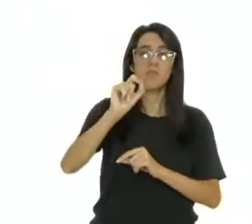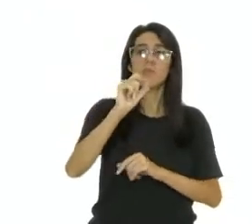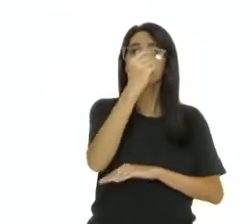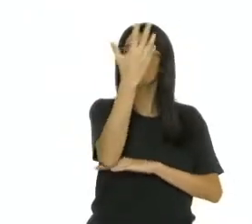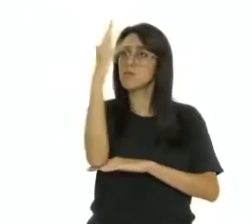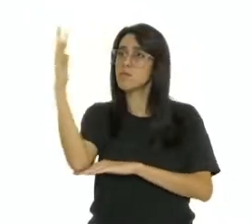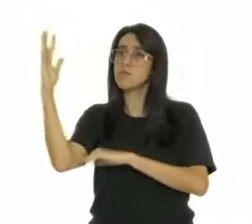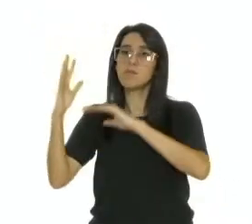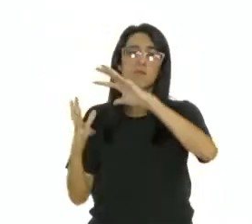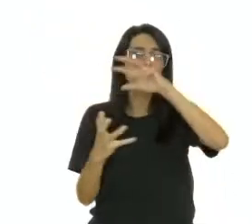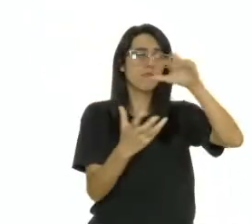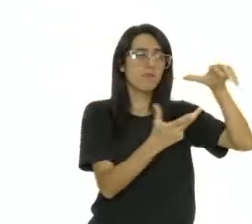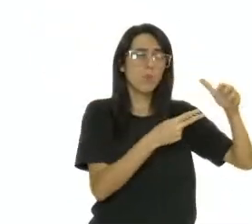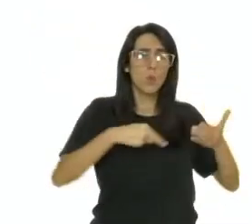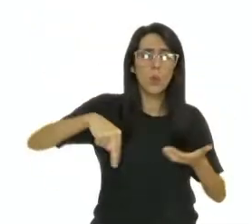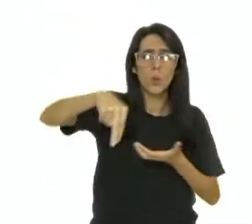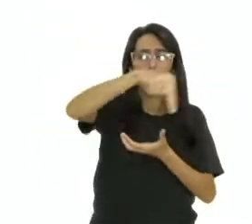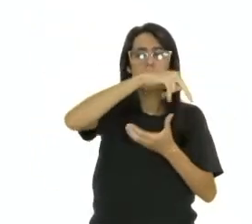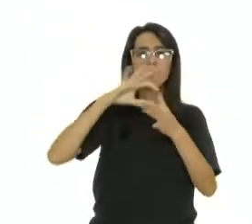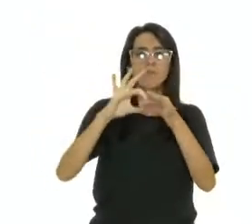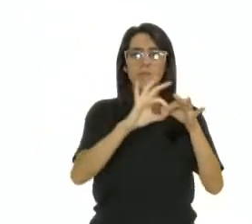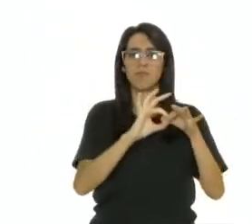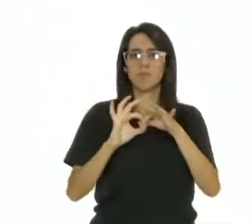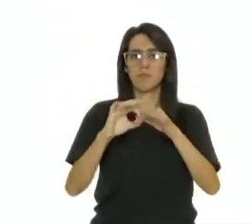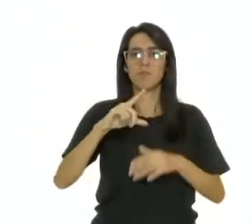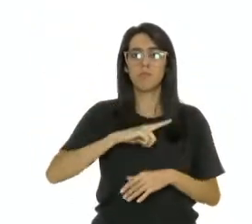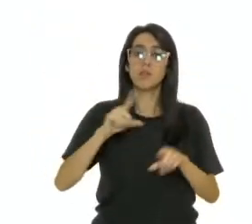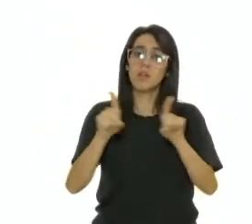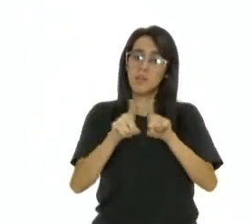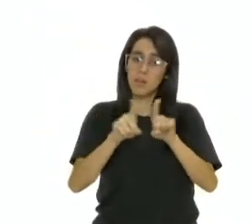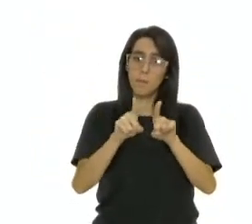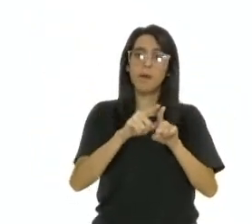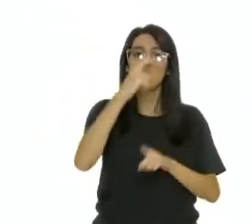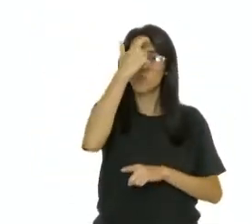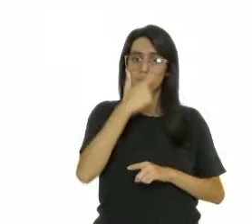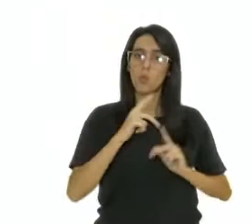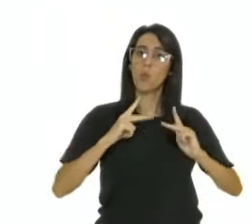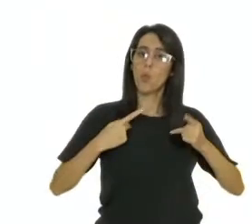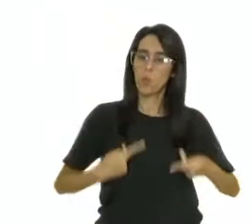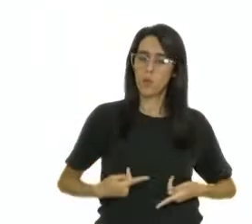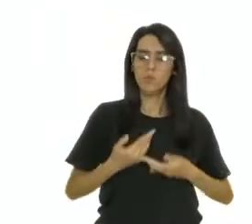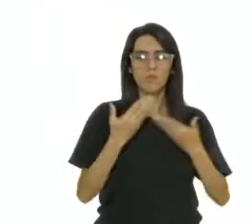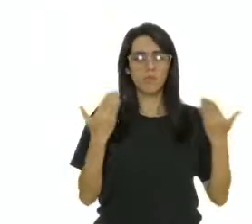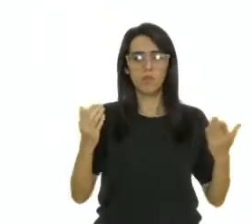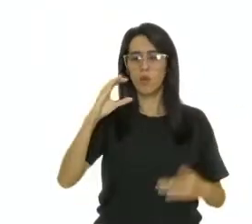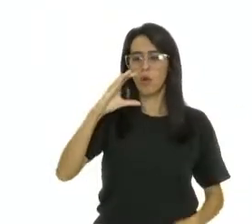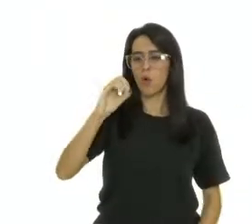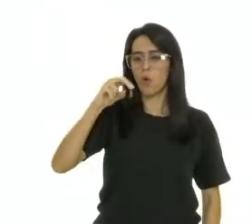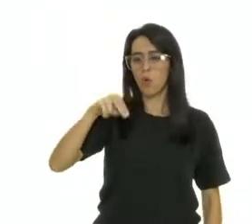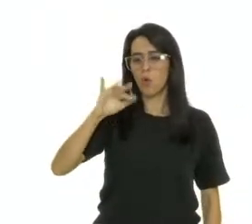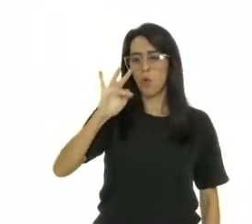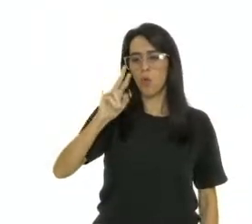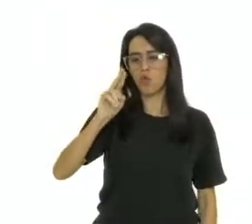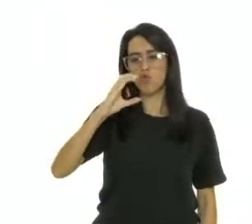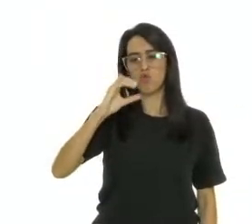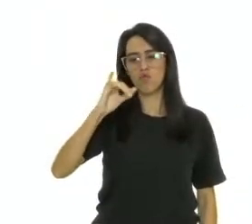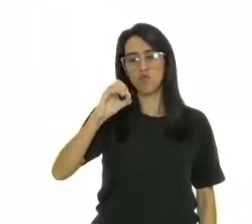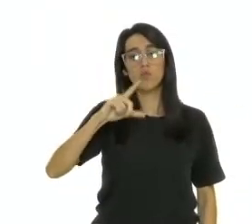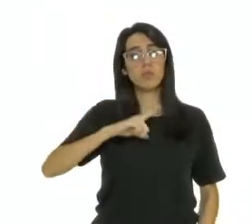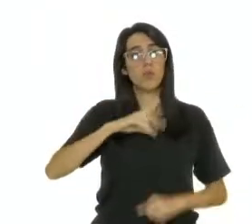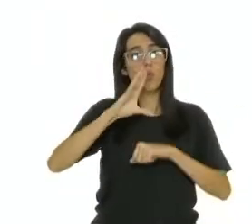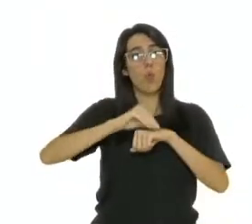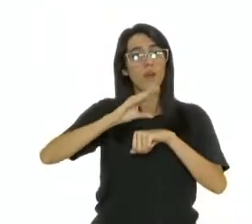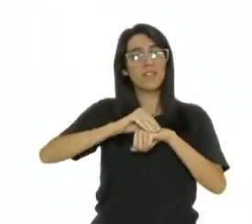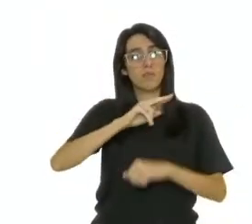estão em harmonia e que isso deve se aplicar também ao homem. Para esse fim, Confúcio adotou alguns antigos conhecimentos chineses